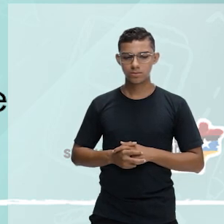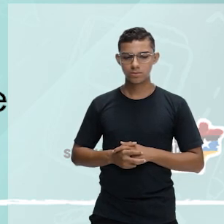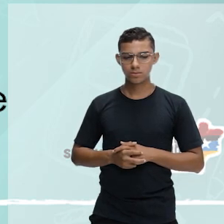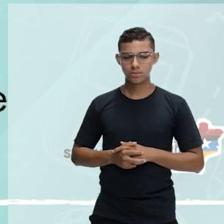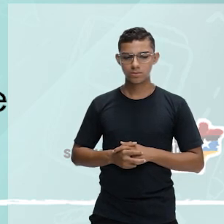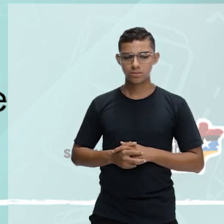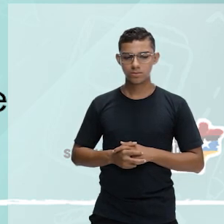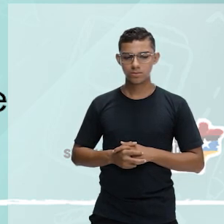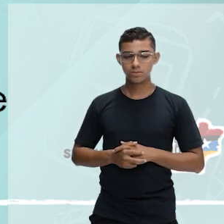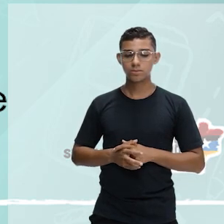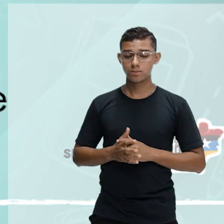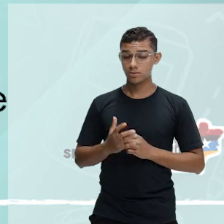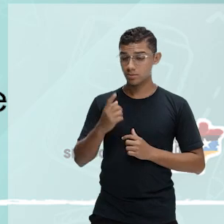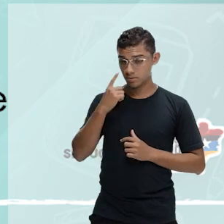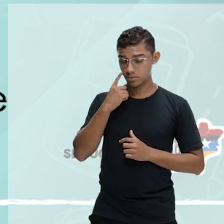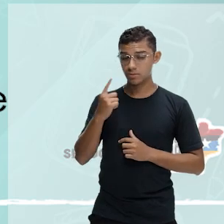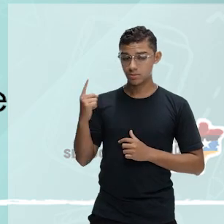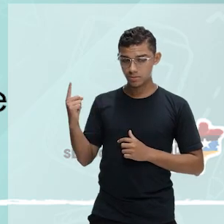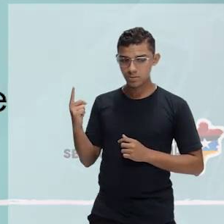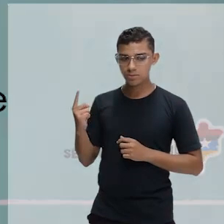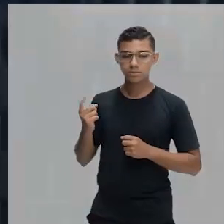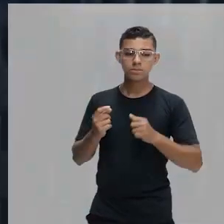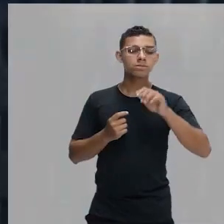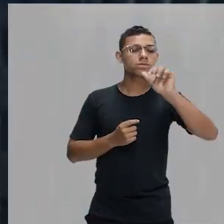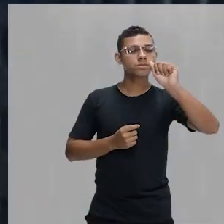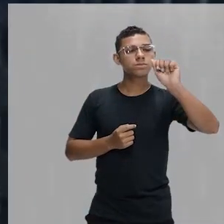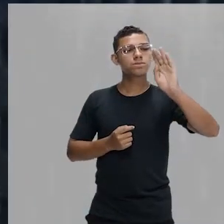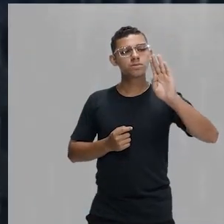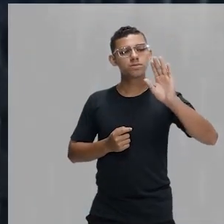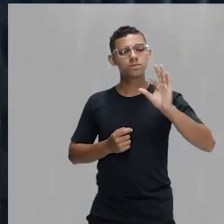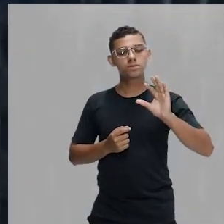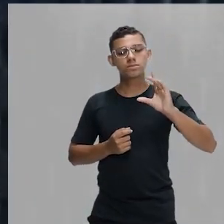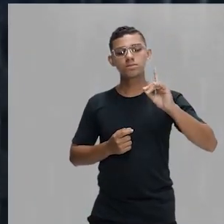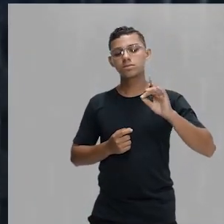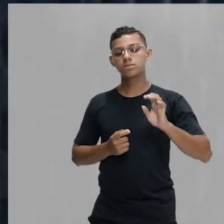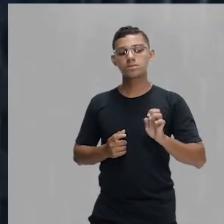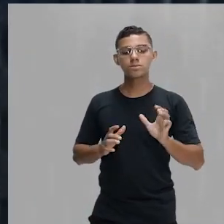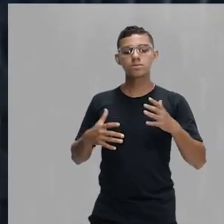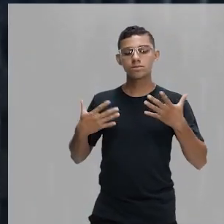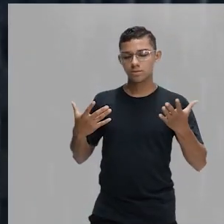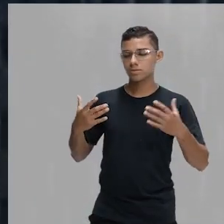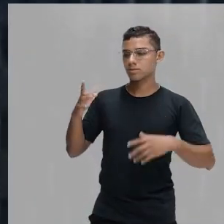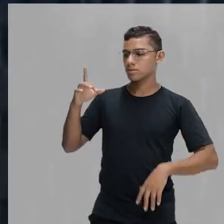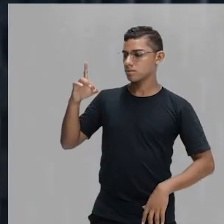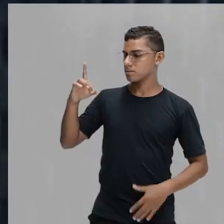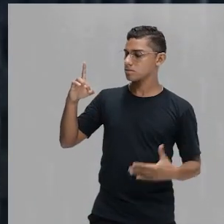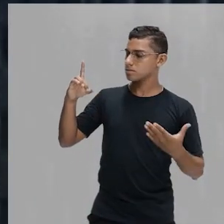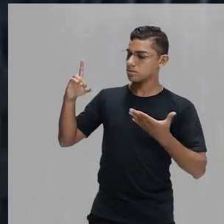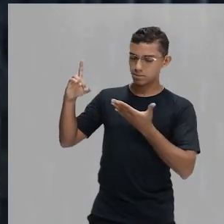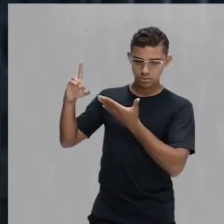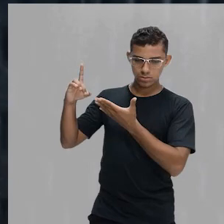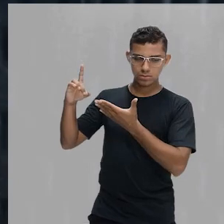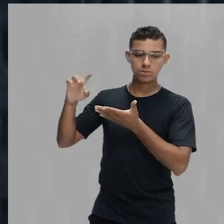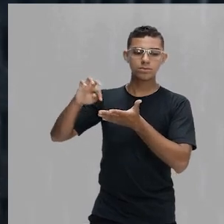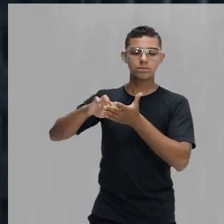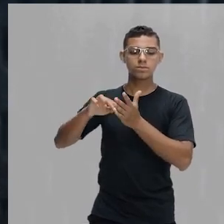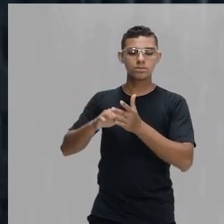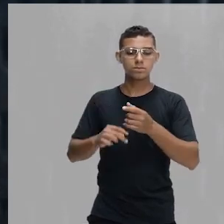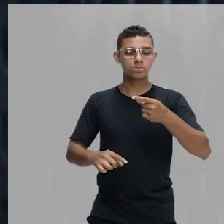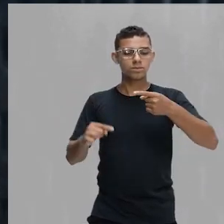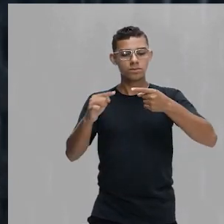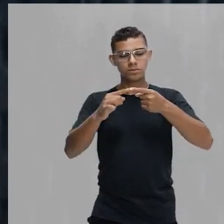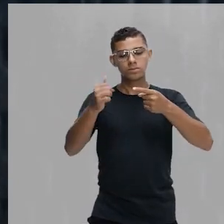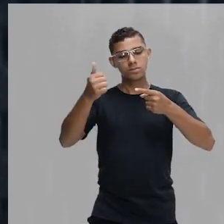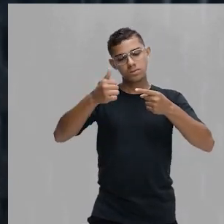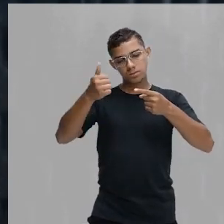e a turbina, certo? Então eu espero que você tenha aí marcado a letra D. Na letra